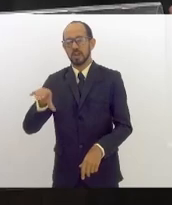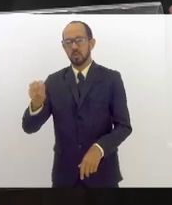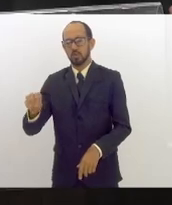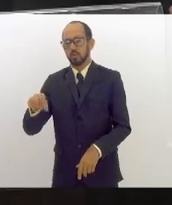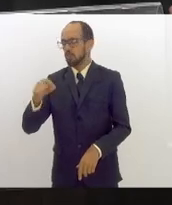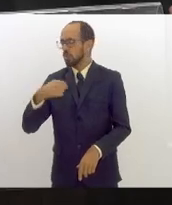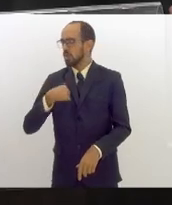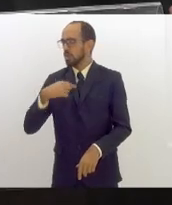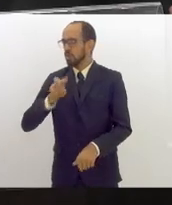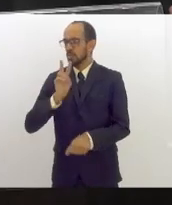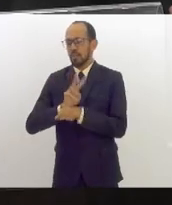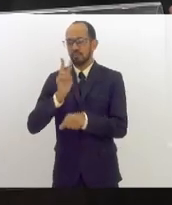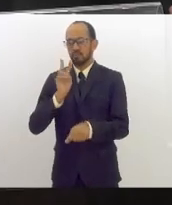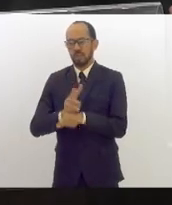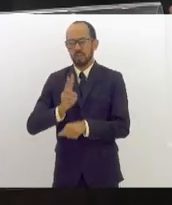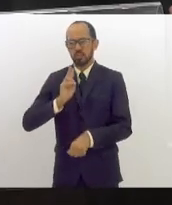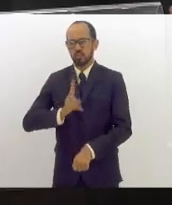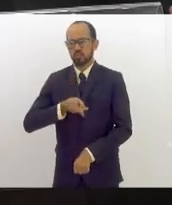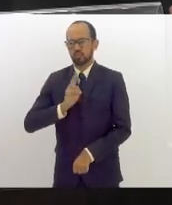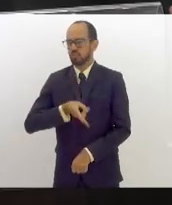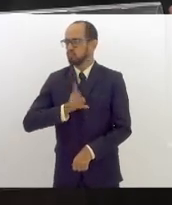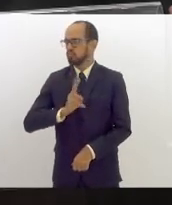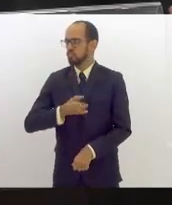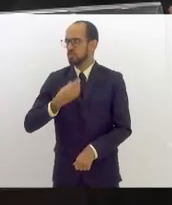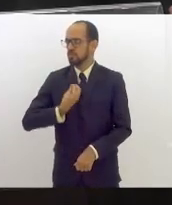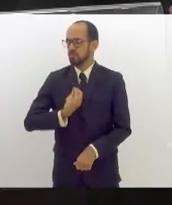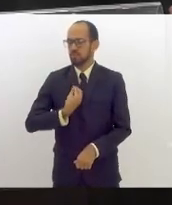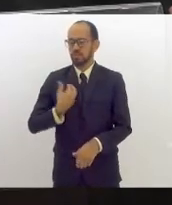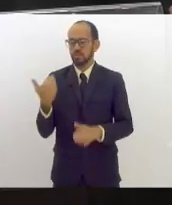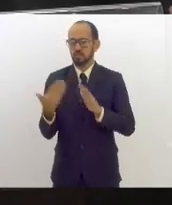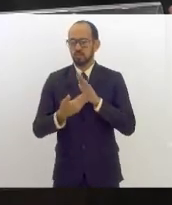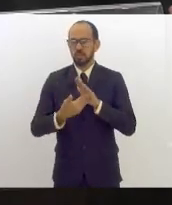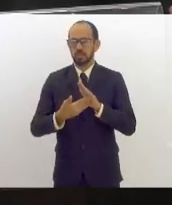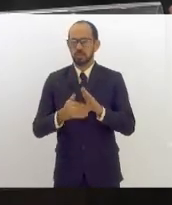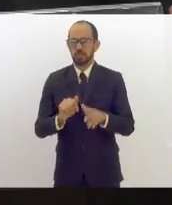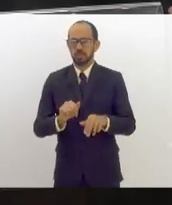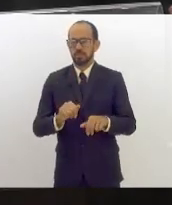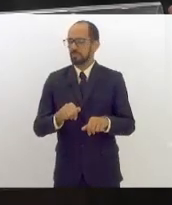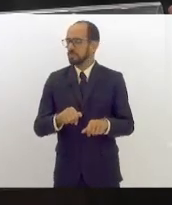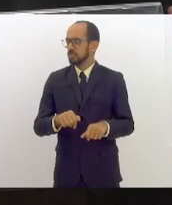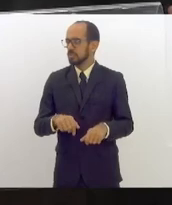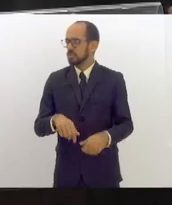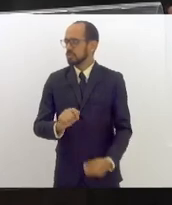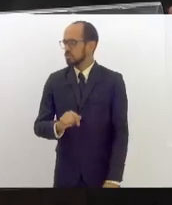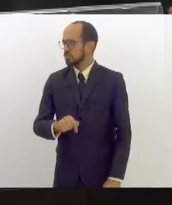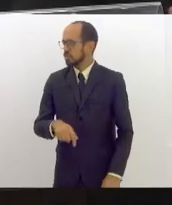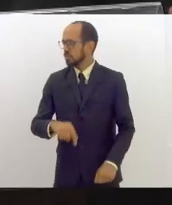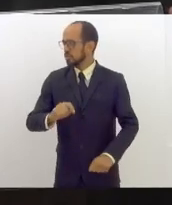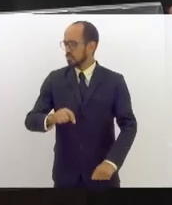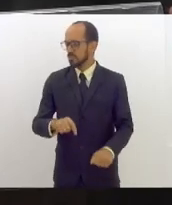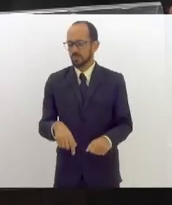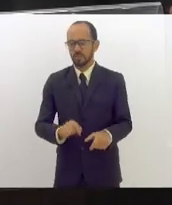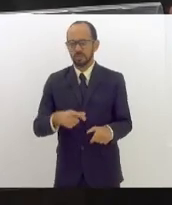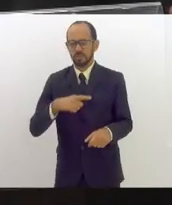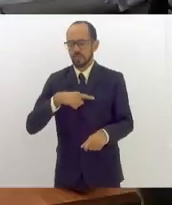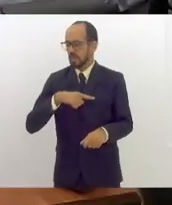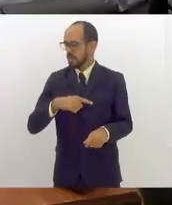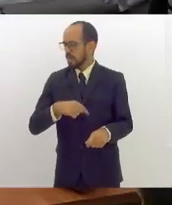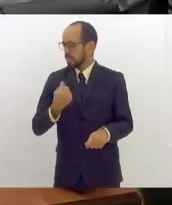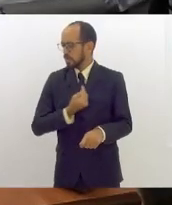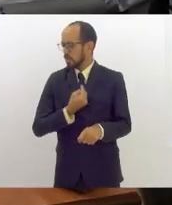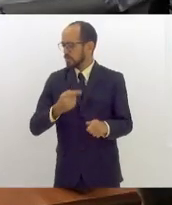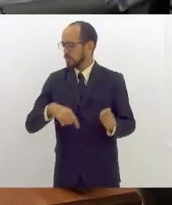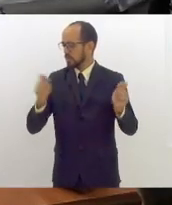a vida inteira a ordem primeiro ela é essa corrida de revezamento mesmo né a gente corre com o maior com a máxima da nossa capacidade depois